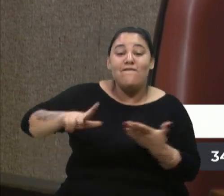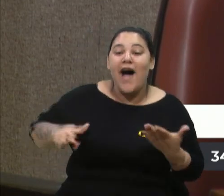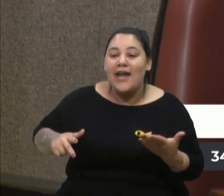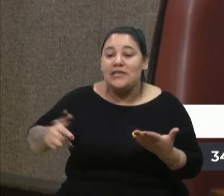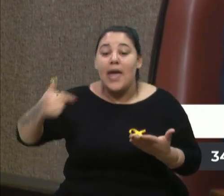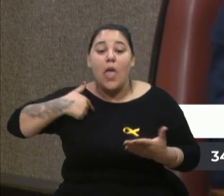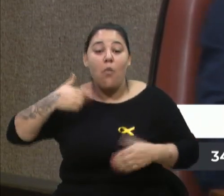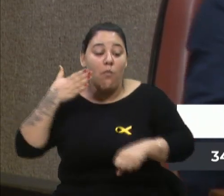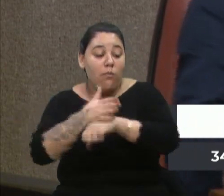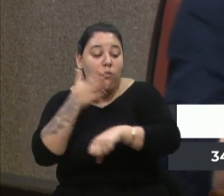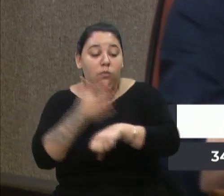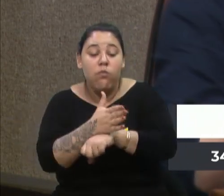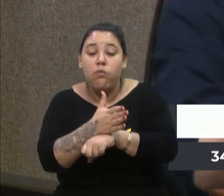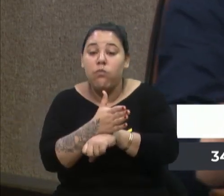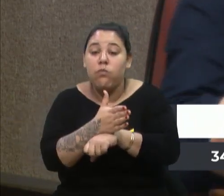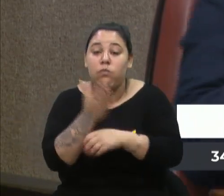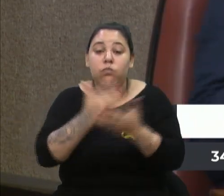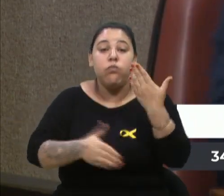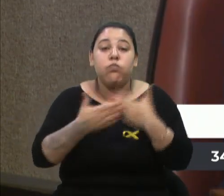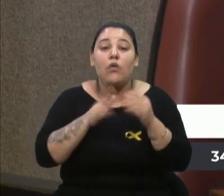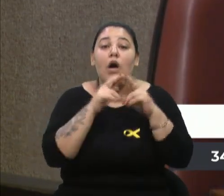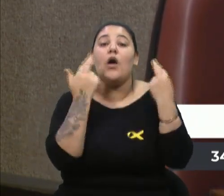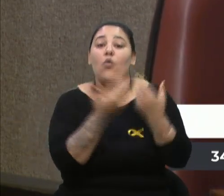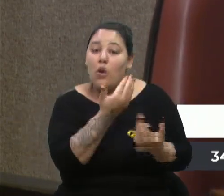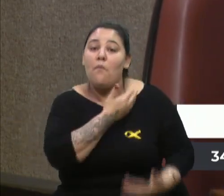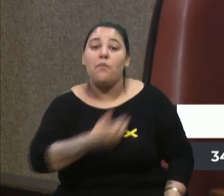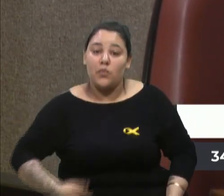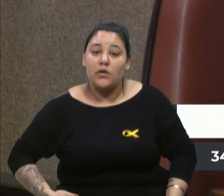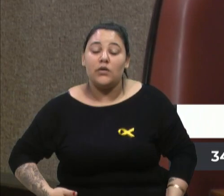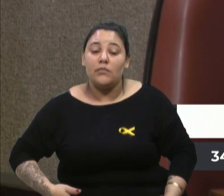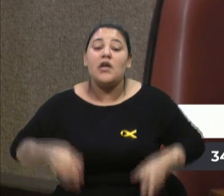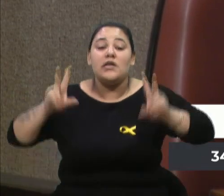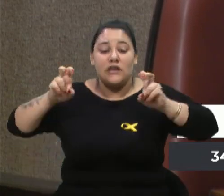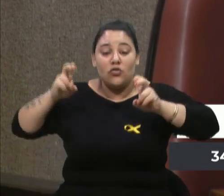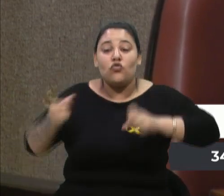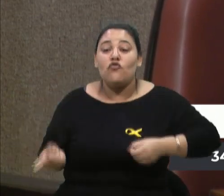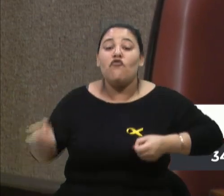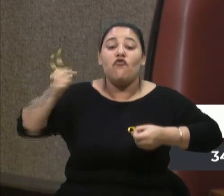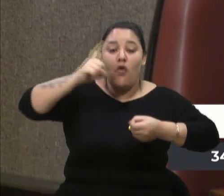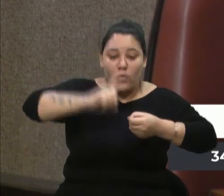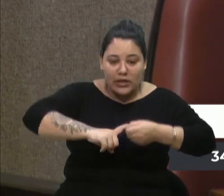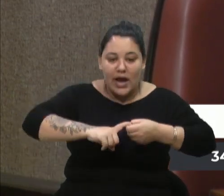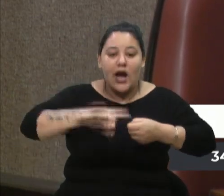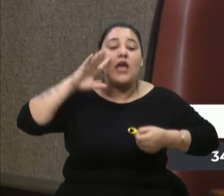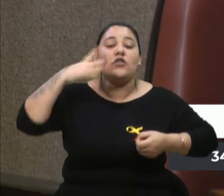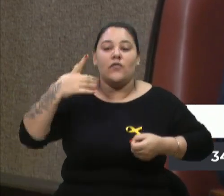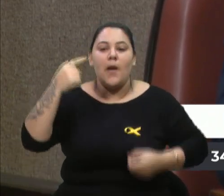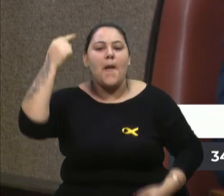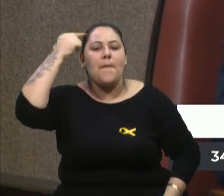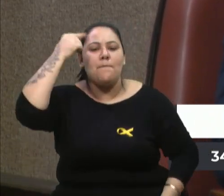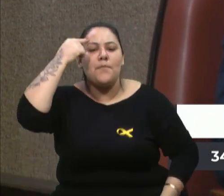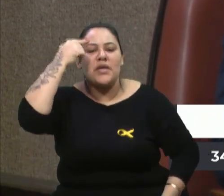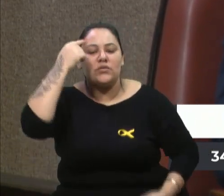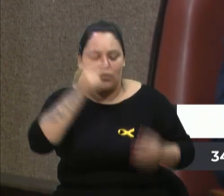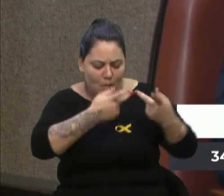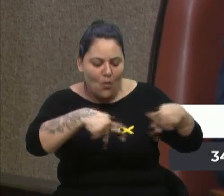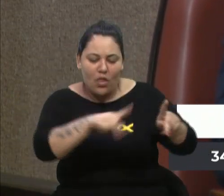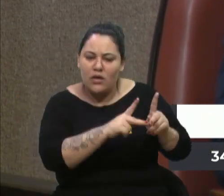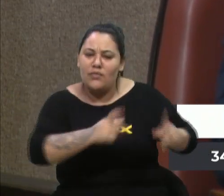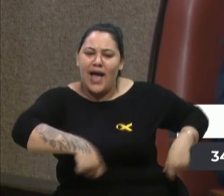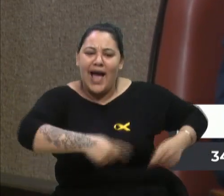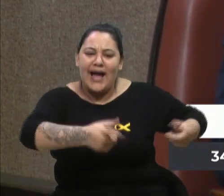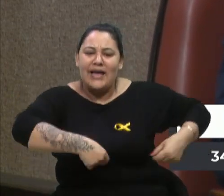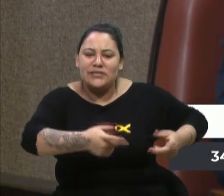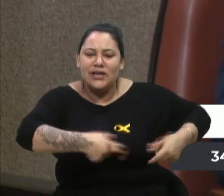em todas, para esse tema vir sim, vir resolver. Eu penso na população. A população está gastando e bastante